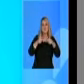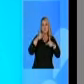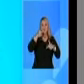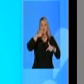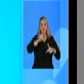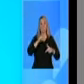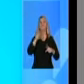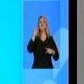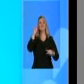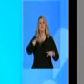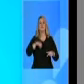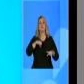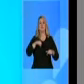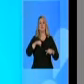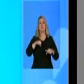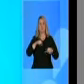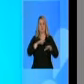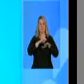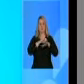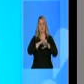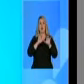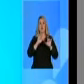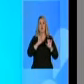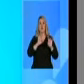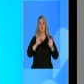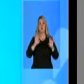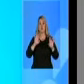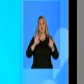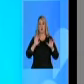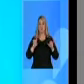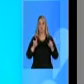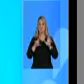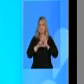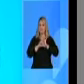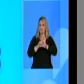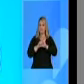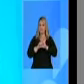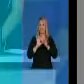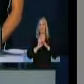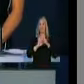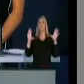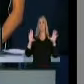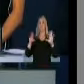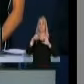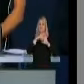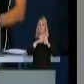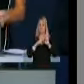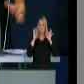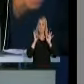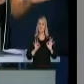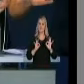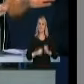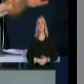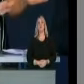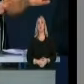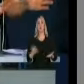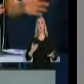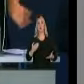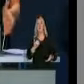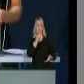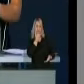ser, sim, o transporte individual de passageiros nessa cidade legalizado e regulamentado. Agora sim, muito obrigada. Me desculpe